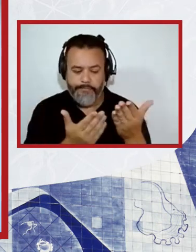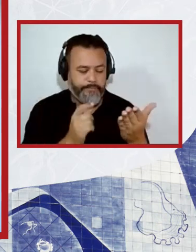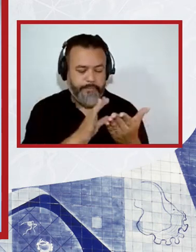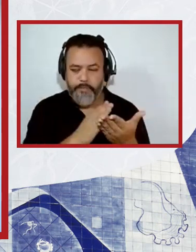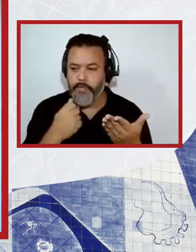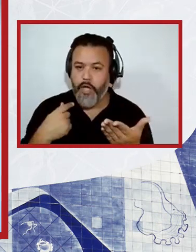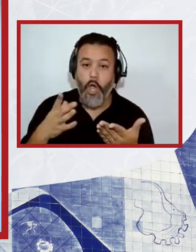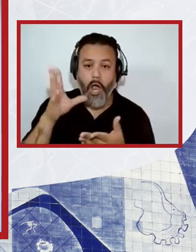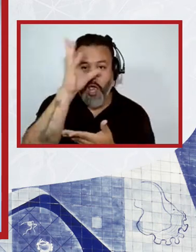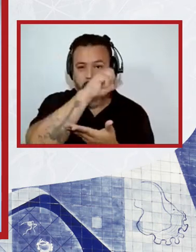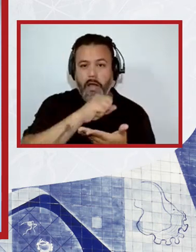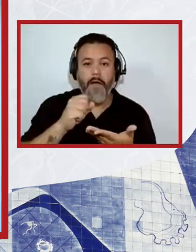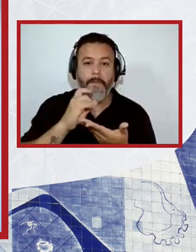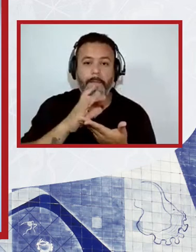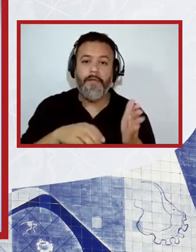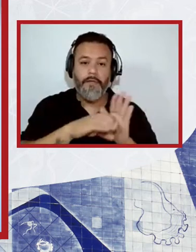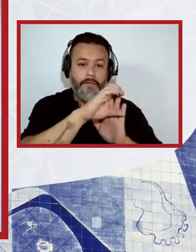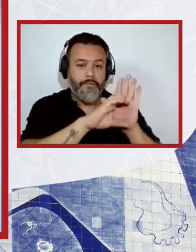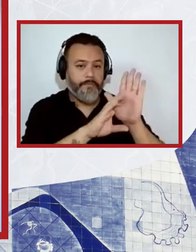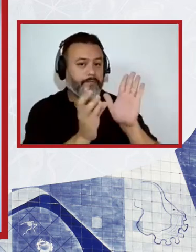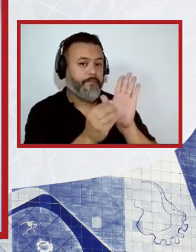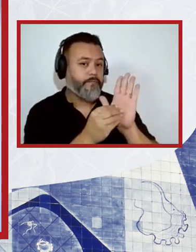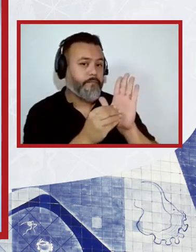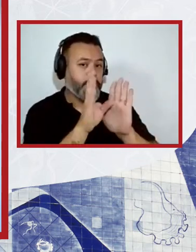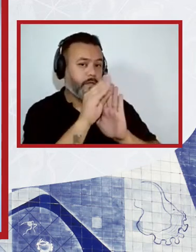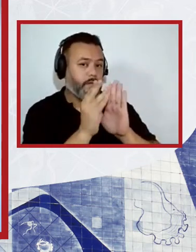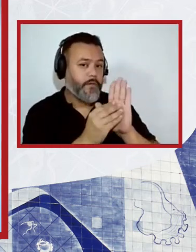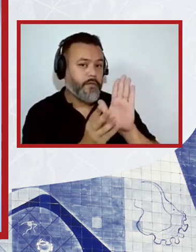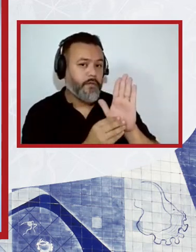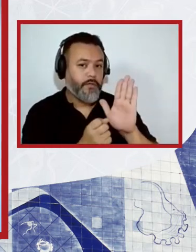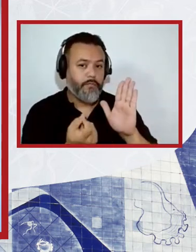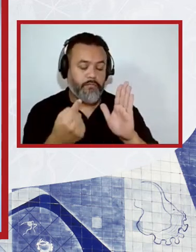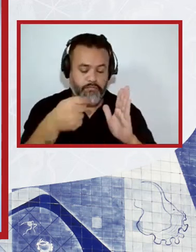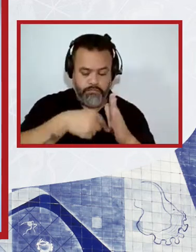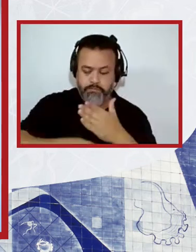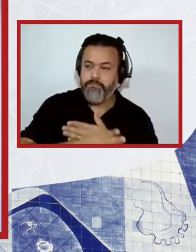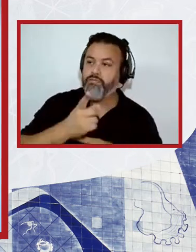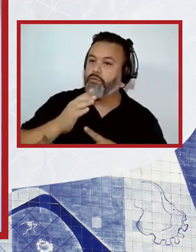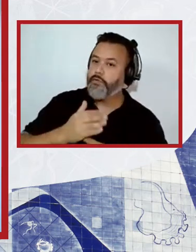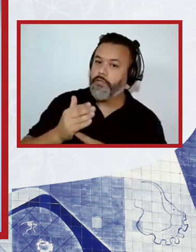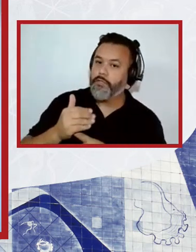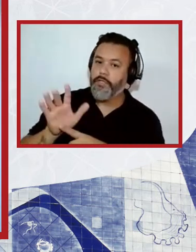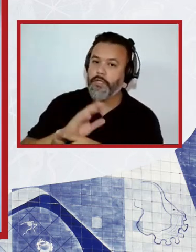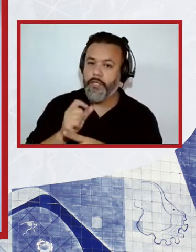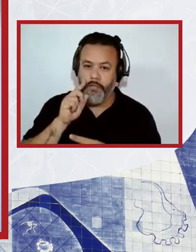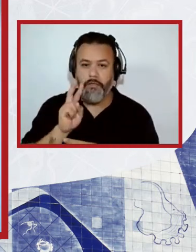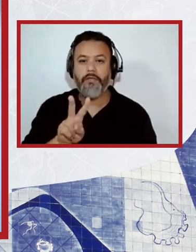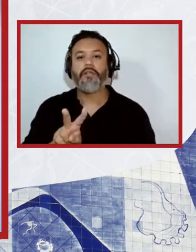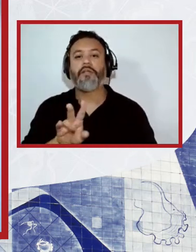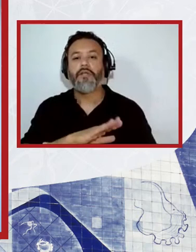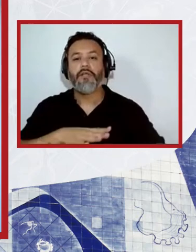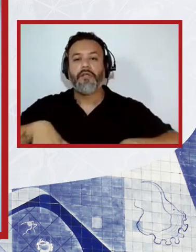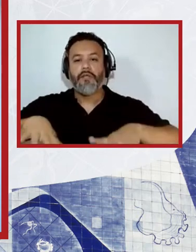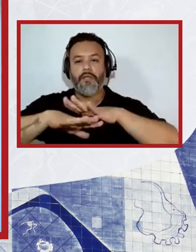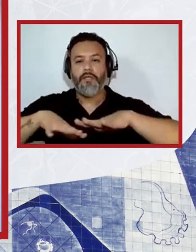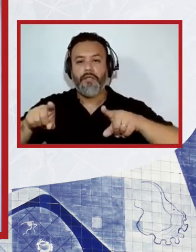conteúdos curriculares por meio das tecnologias digitais e assistivas.